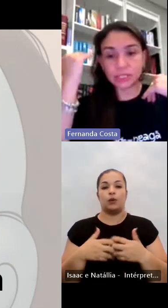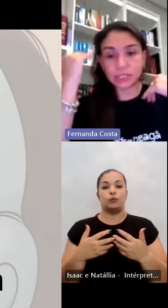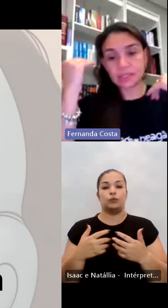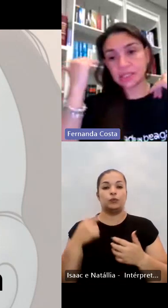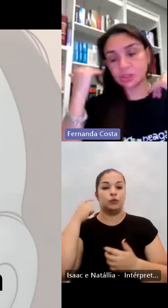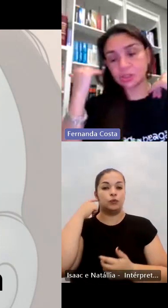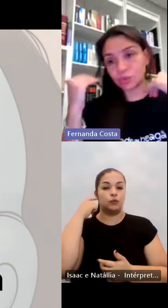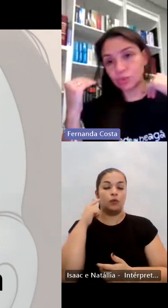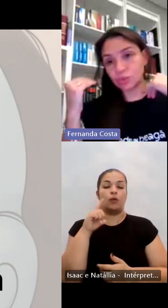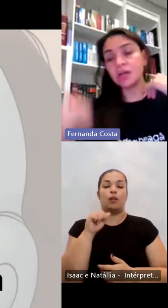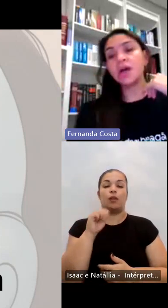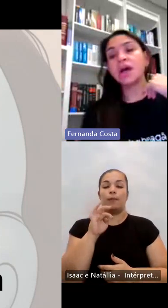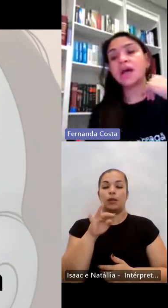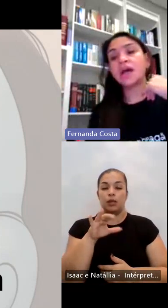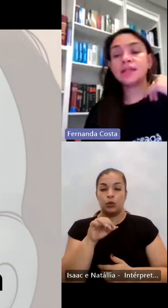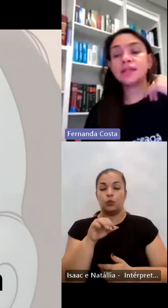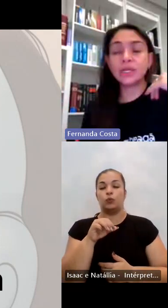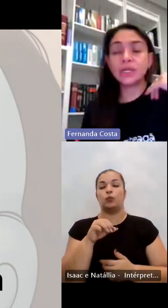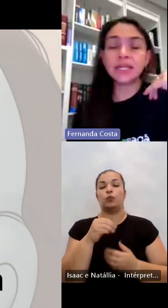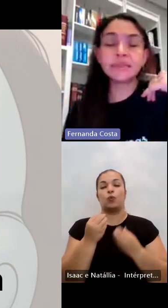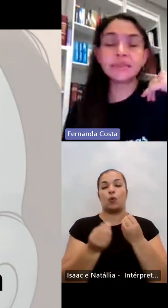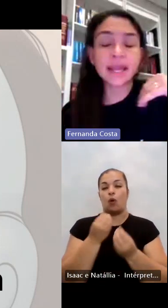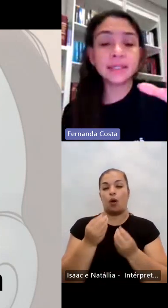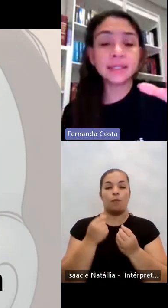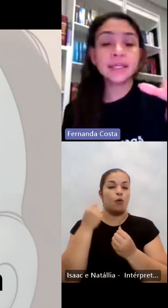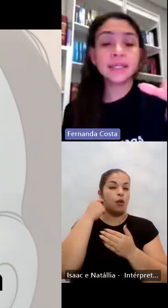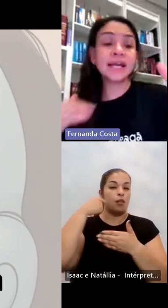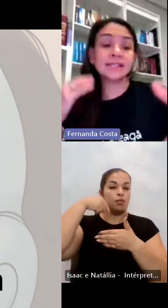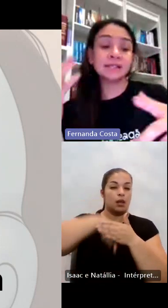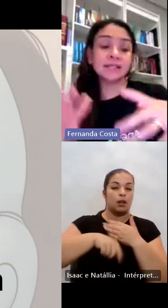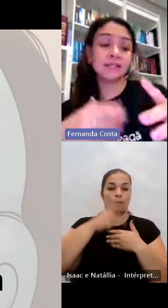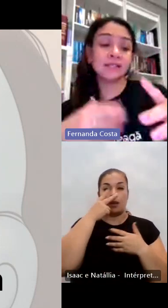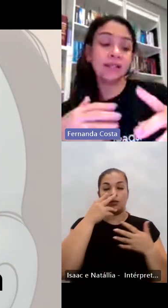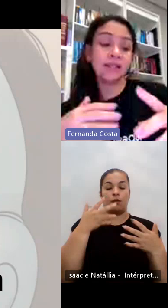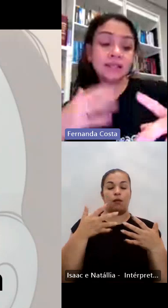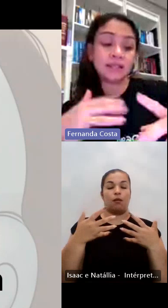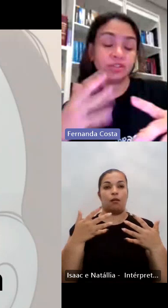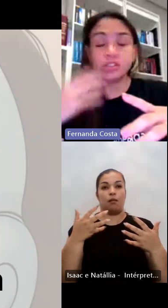labirinto, dessa estrutura da orelha interna, e essa